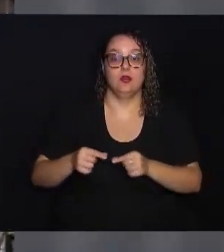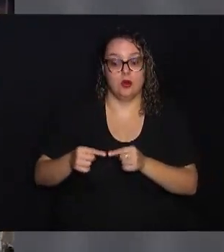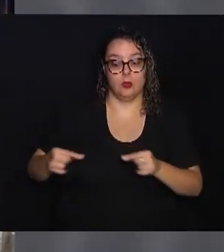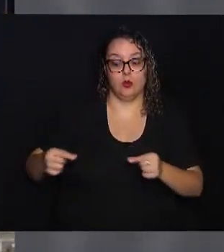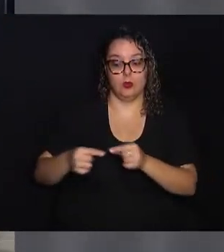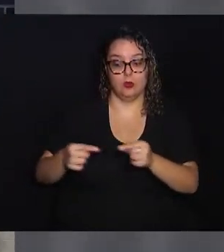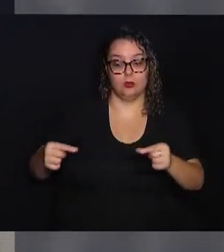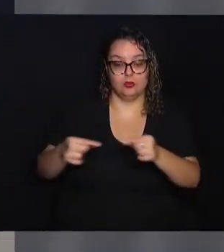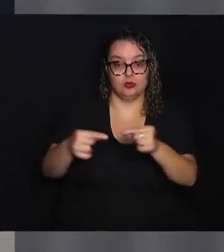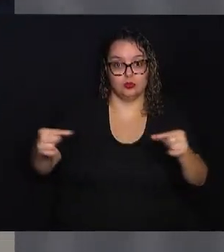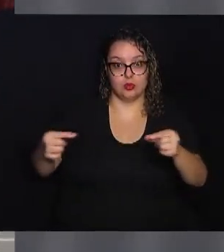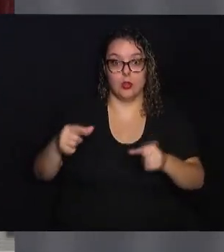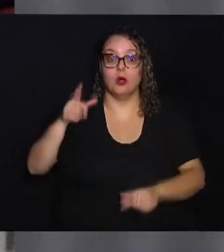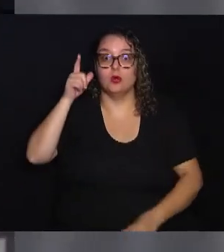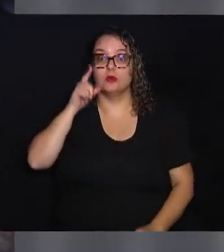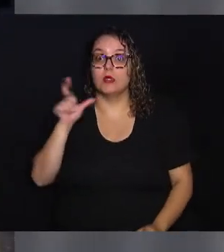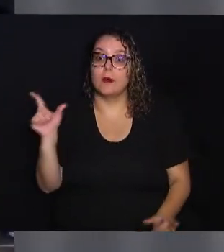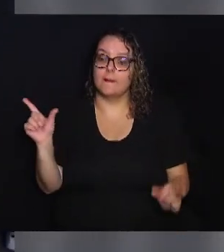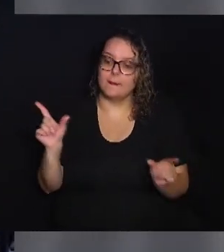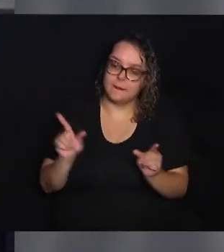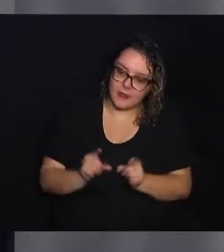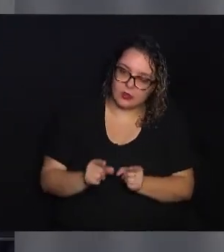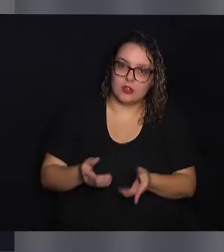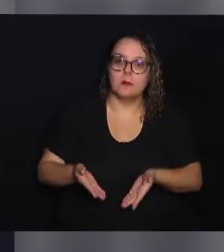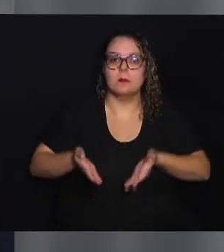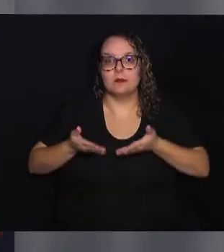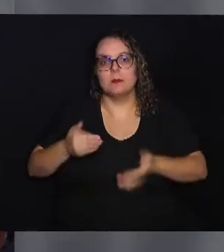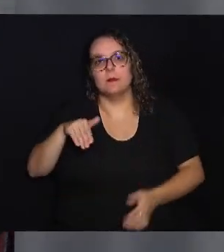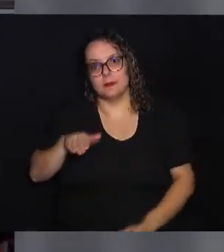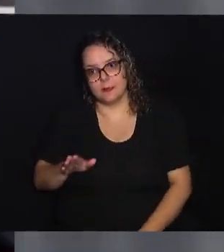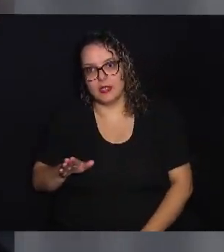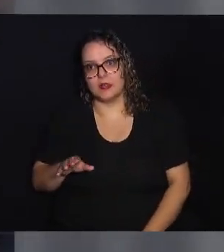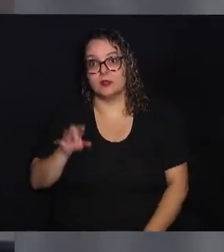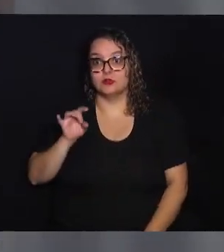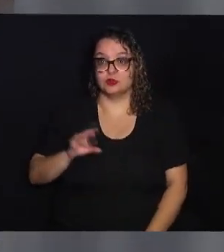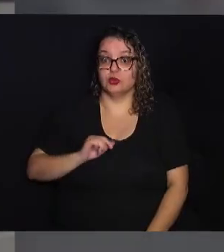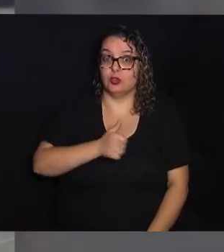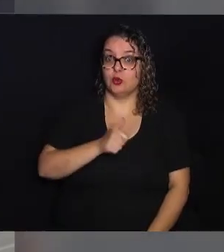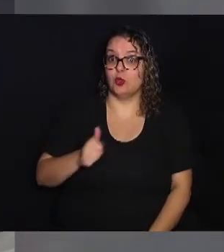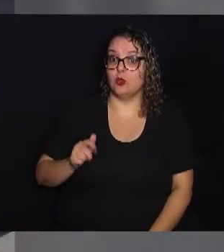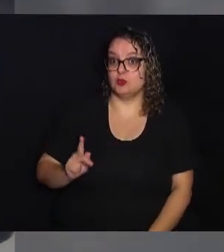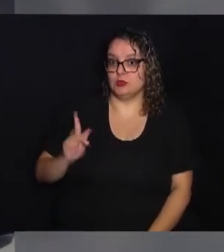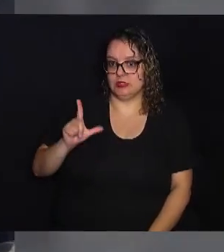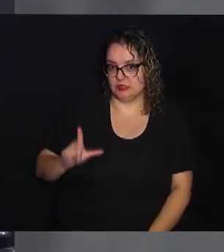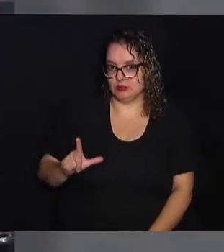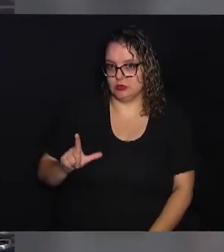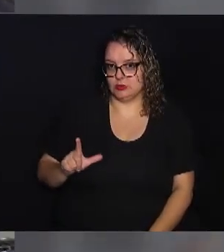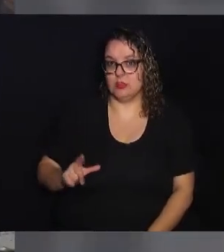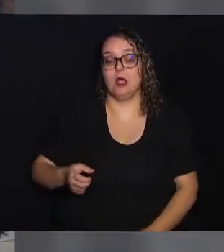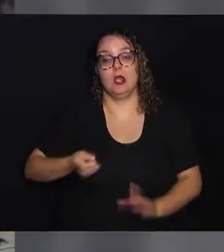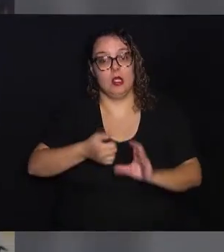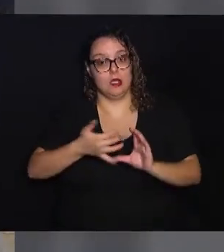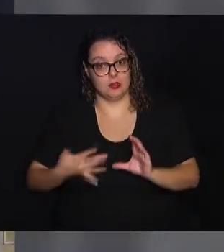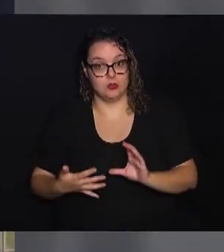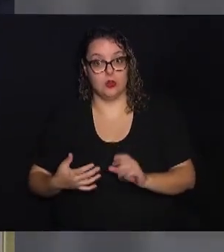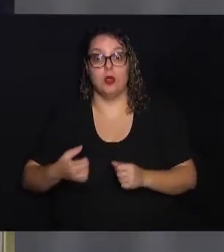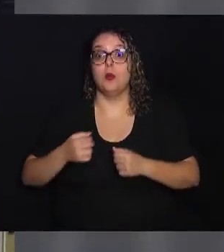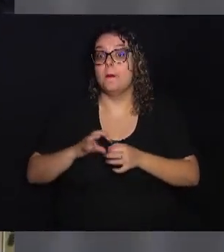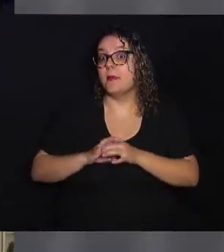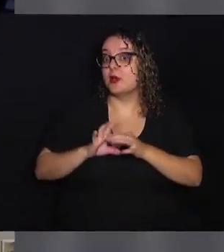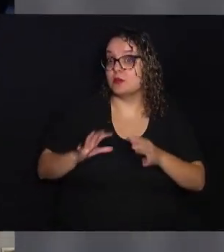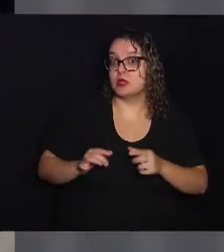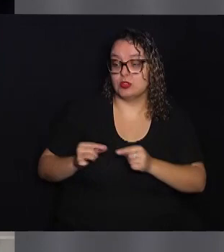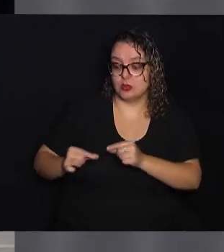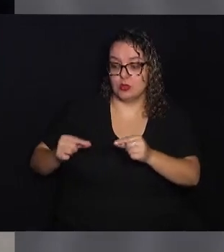potência de saída, os painéis verticais conseguem ser menores e mais leves, com apenas 11 quilos.